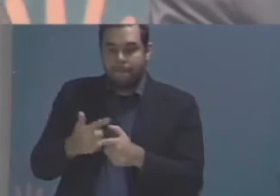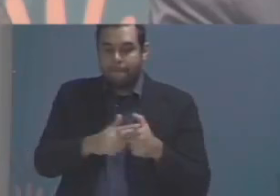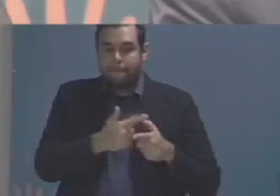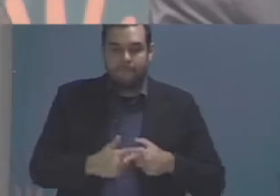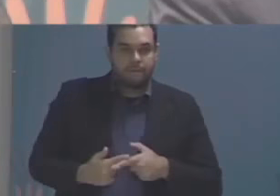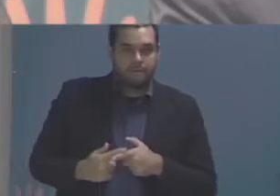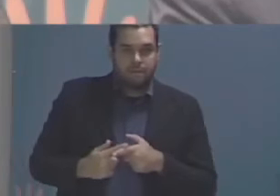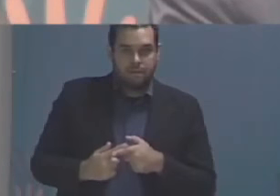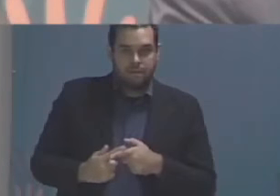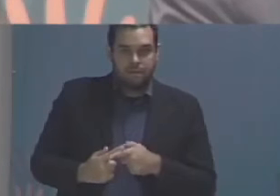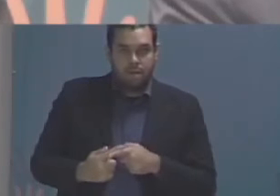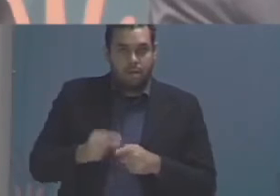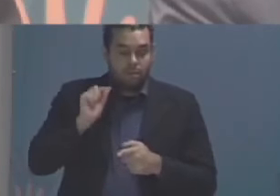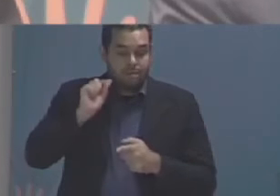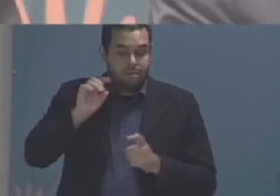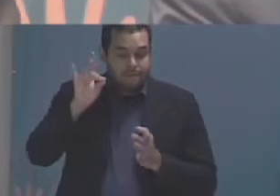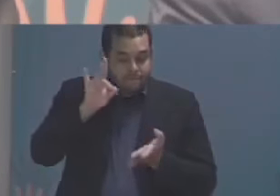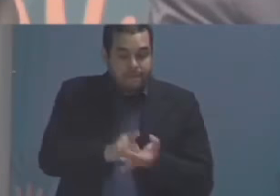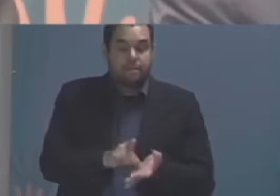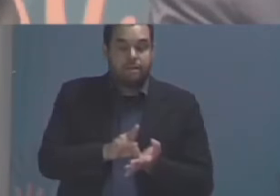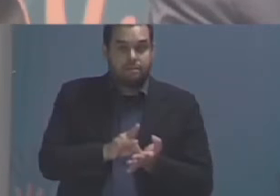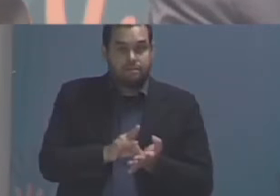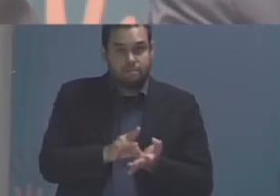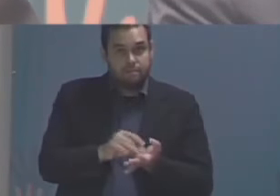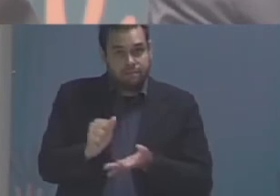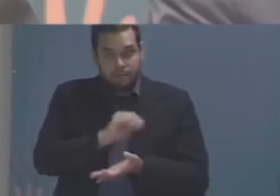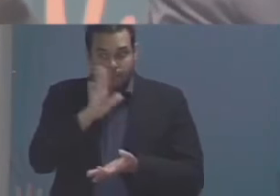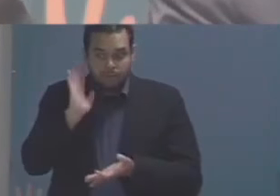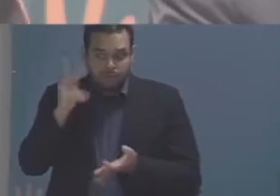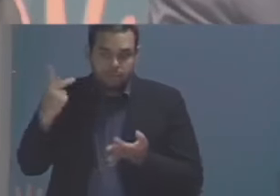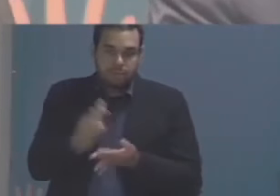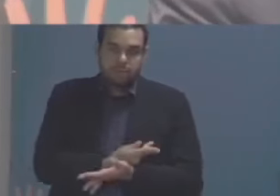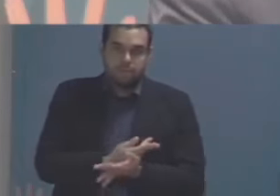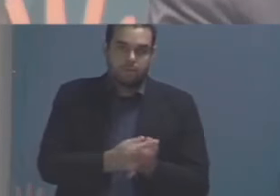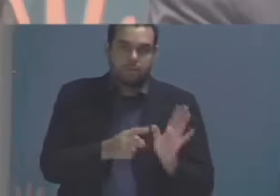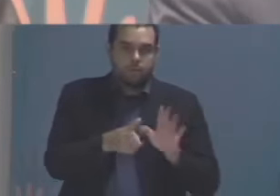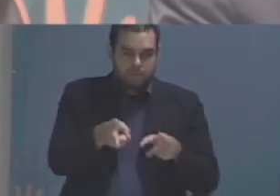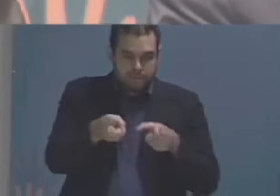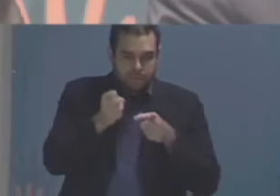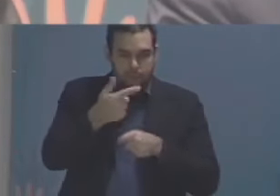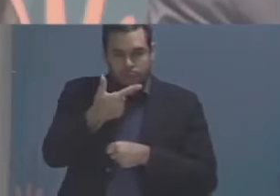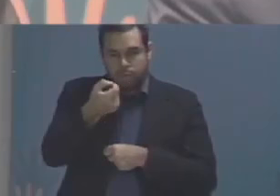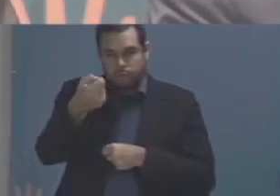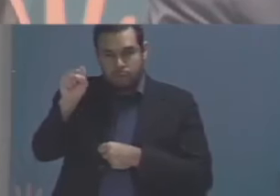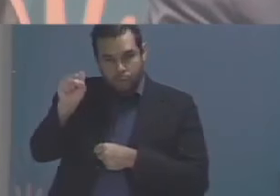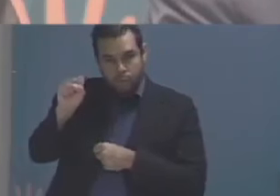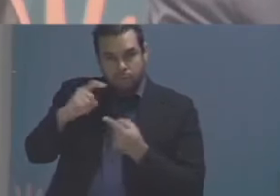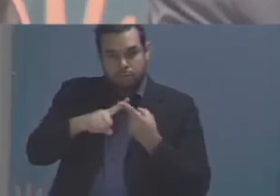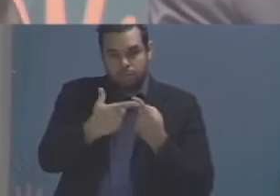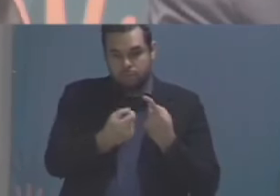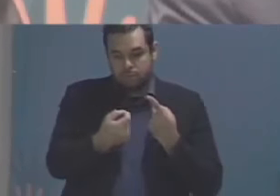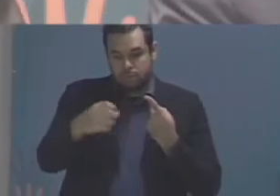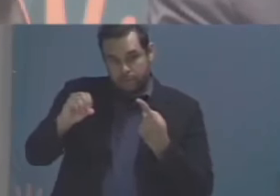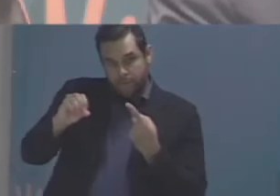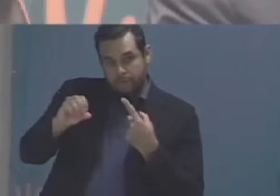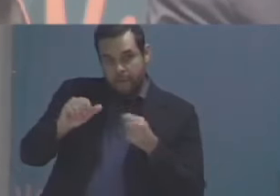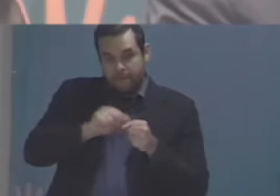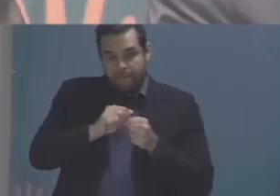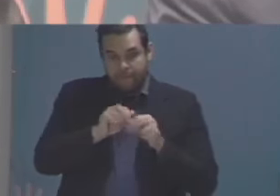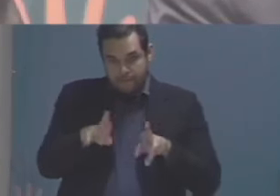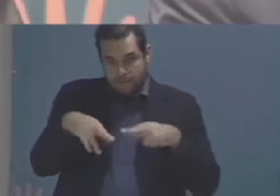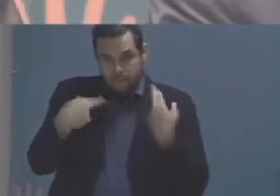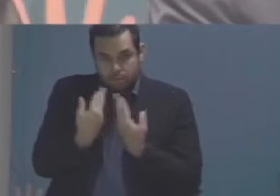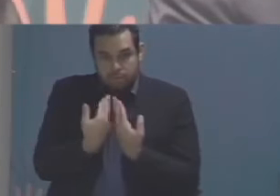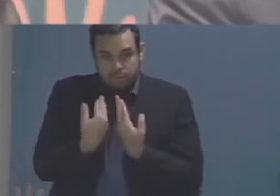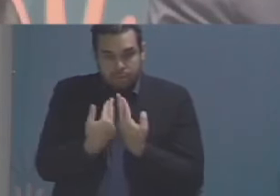uma realidade de fatos, fatos concretos que podem ser observados, por exemplo, em 2008, 2009, quando nós montamos uma reunião com o